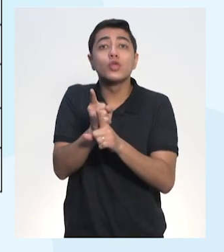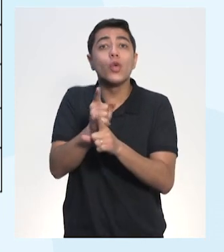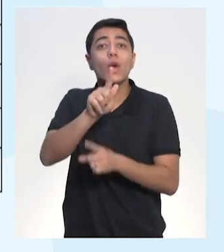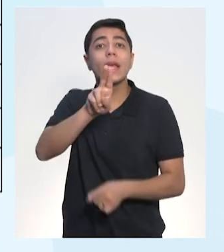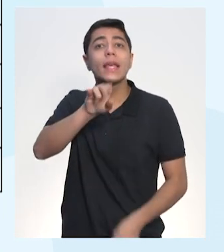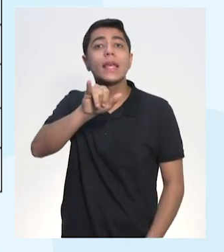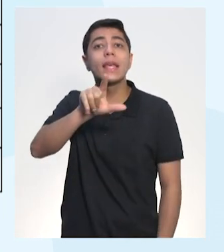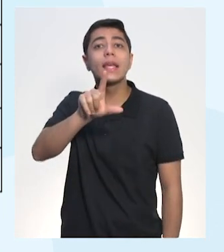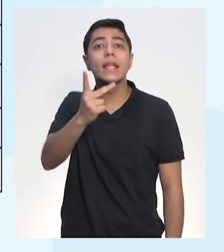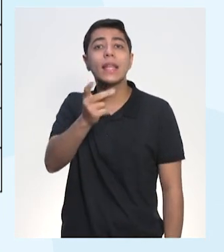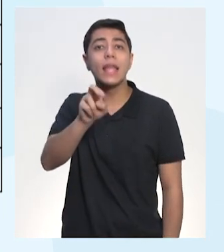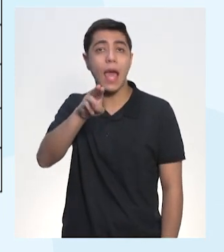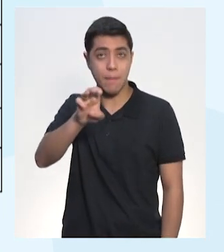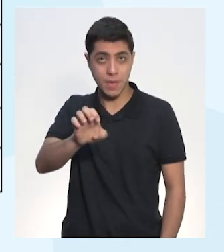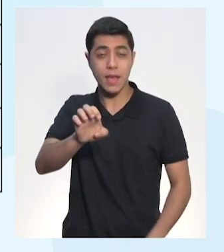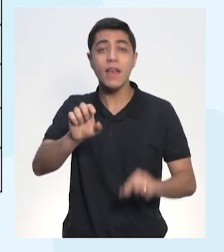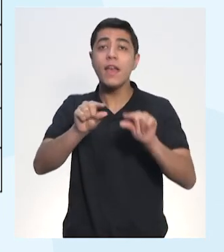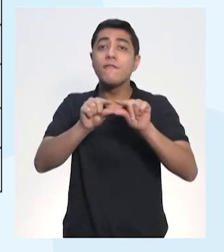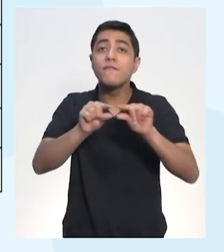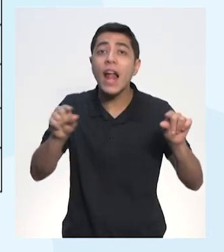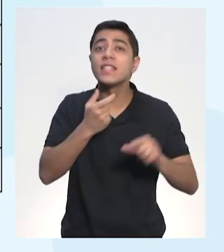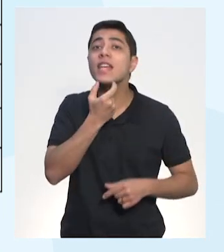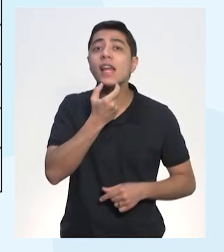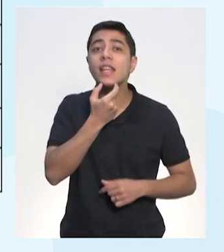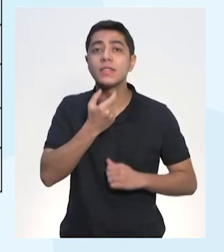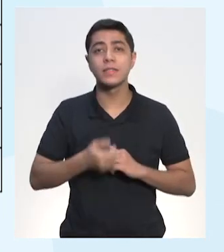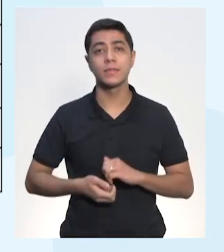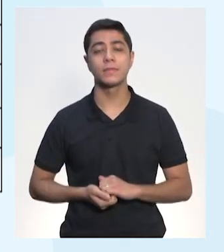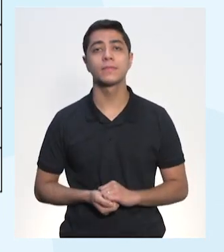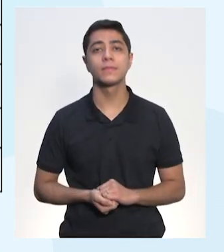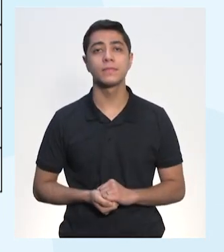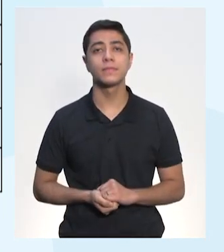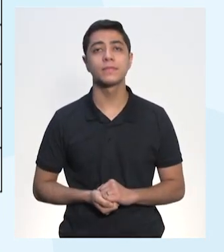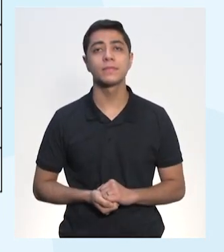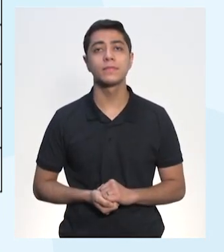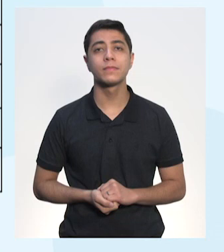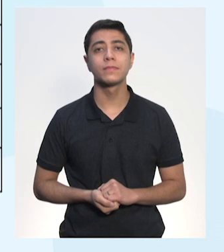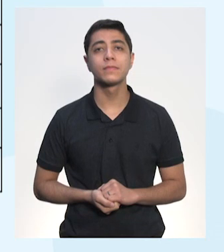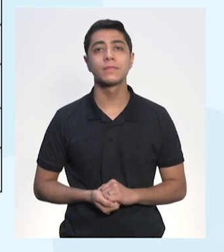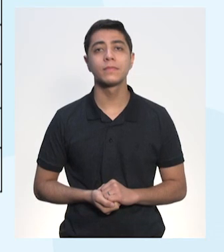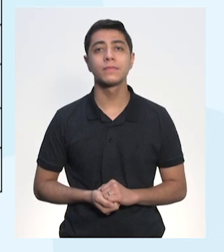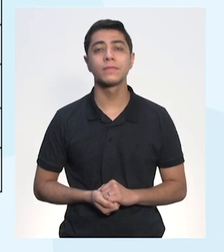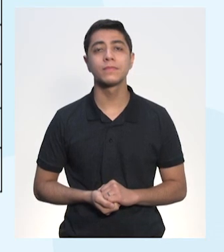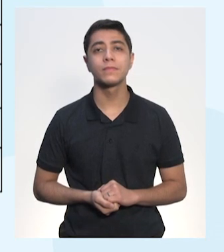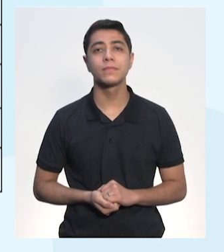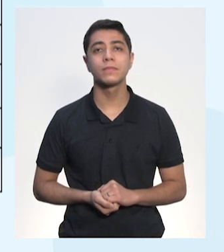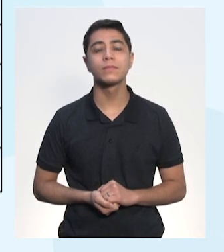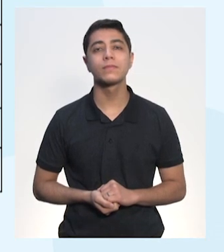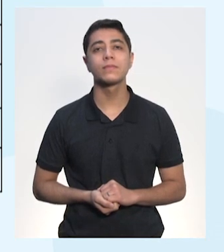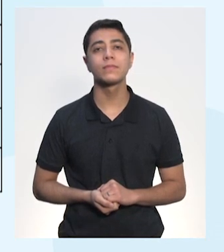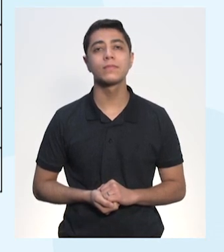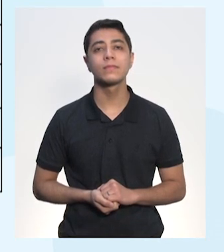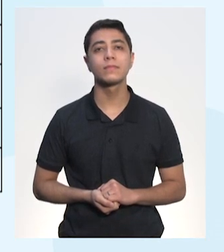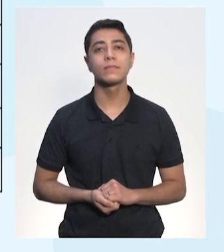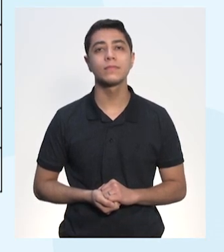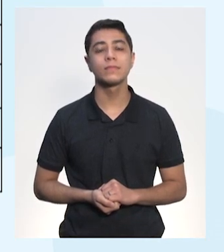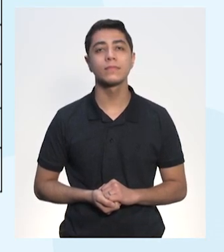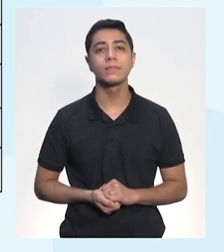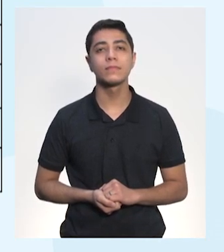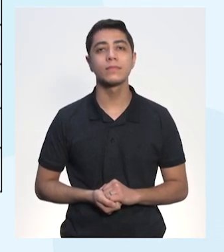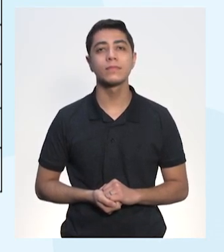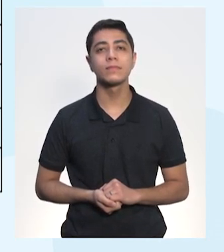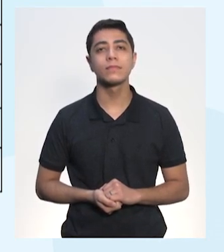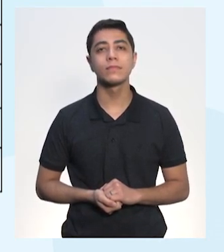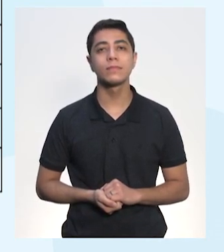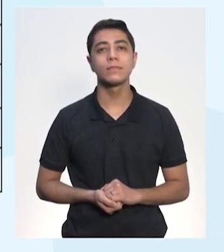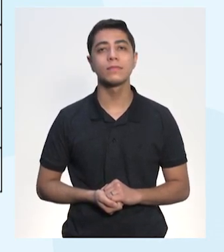que ele We respondeu? need electrical energy to charge up your smartphone. Ok, A muito 3, they want to save